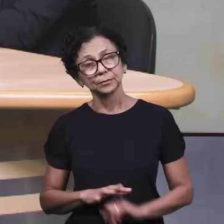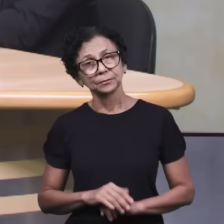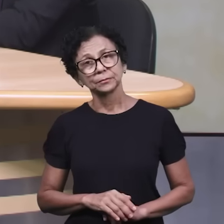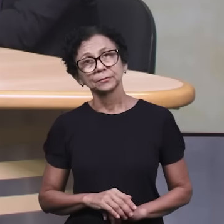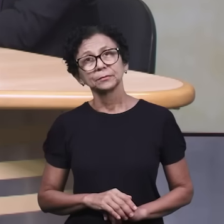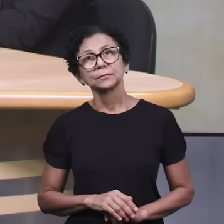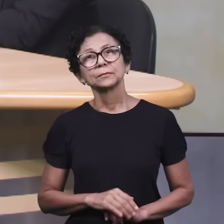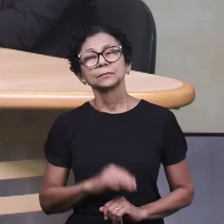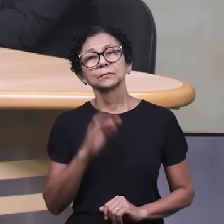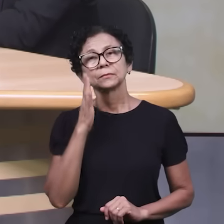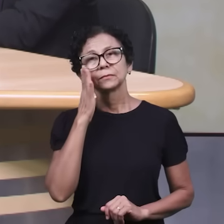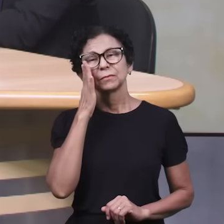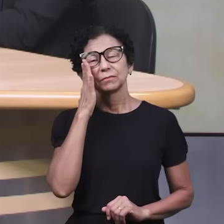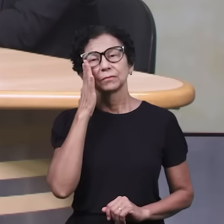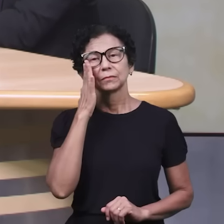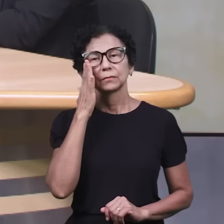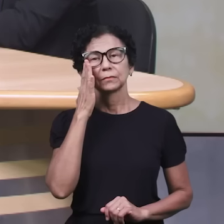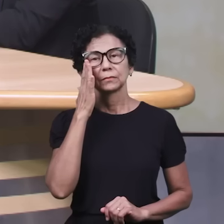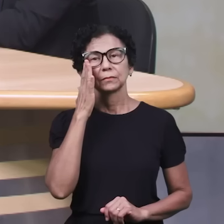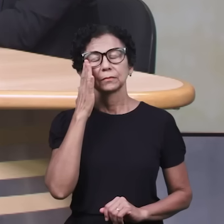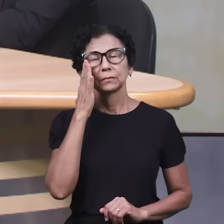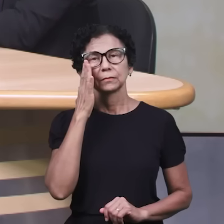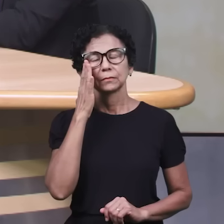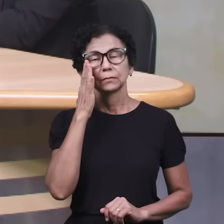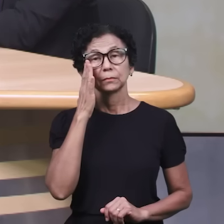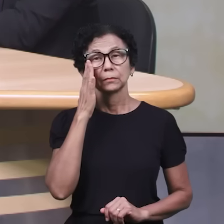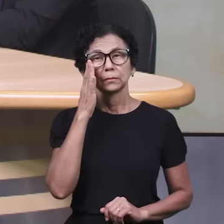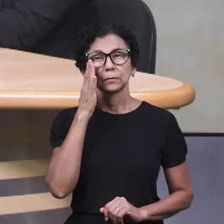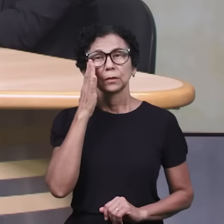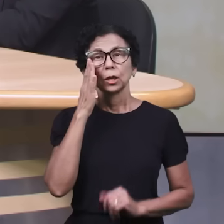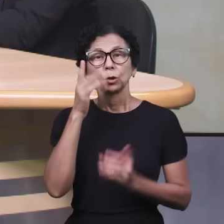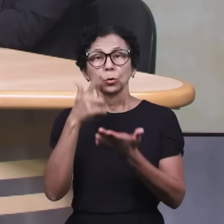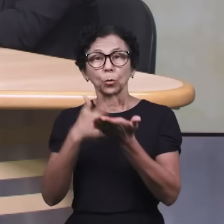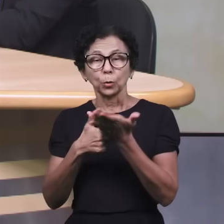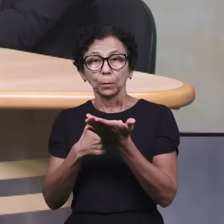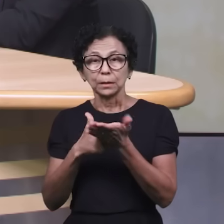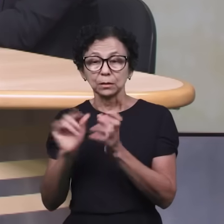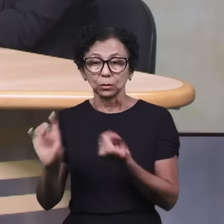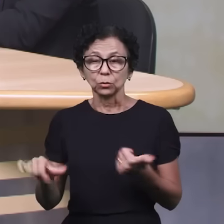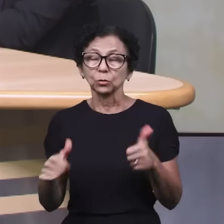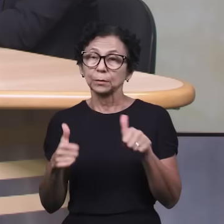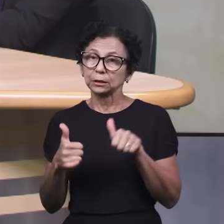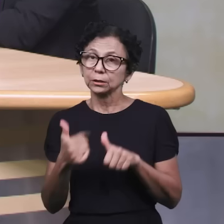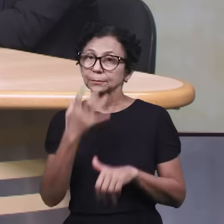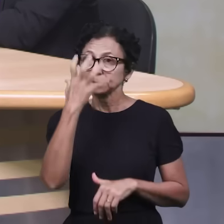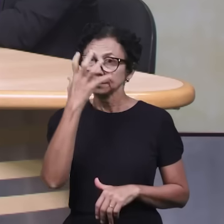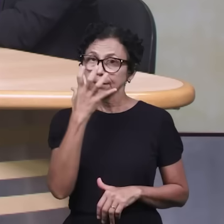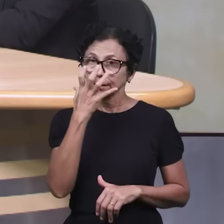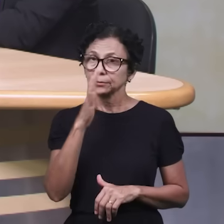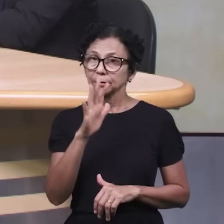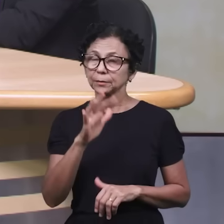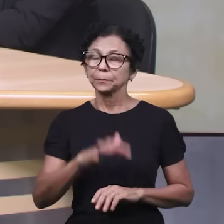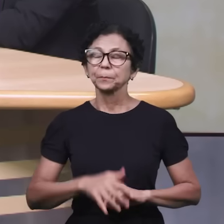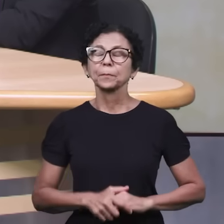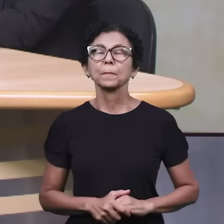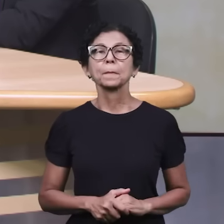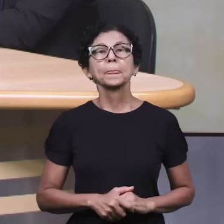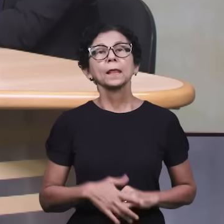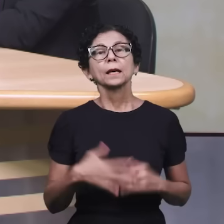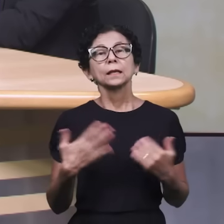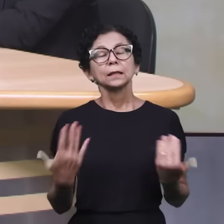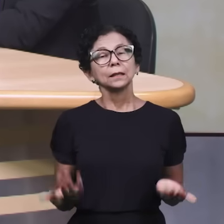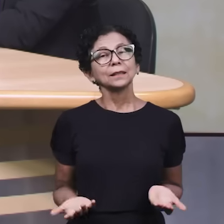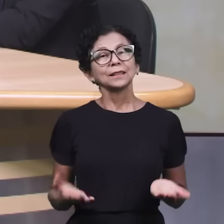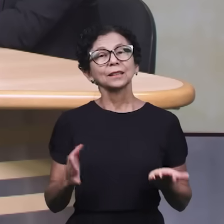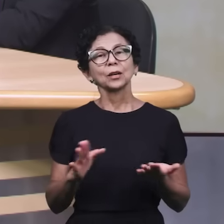Vou consultar o Senhor. Não, é uma bênção. E o que o Wallace falou, né? Tem uma coisa que nós vemos, né?